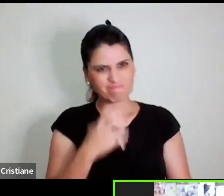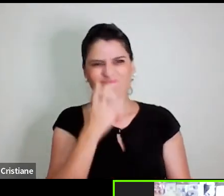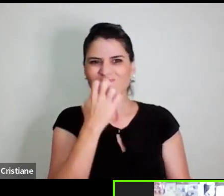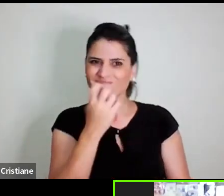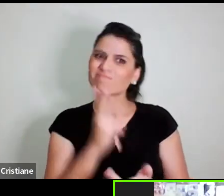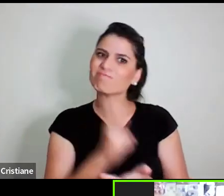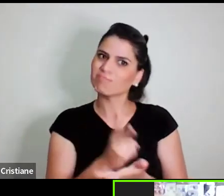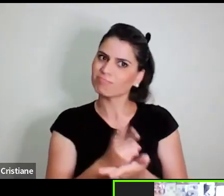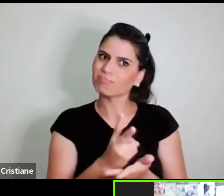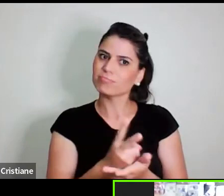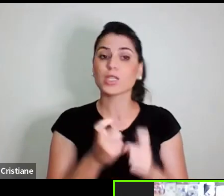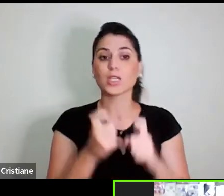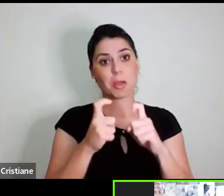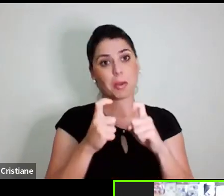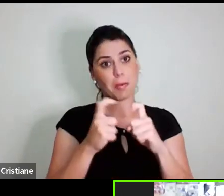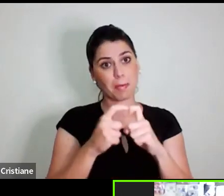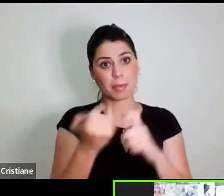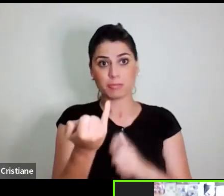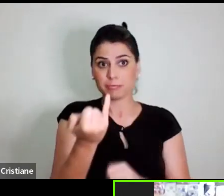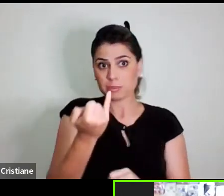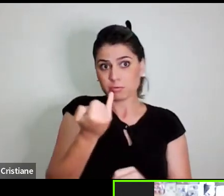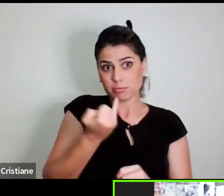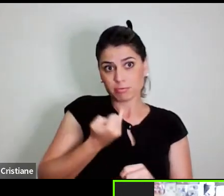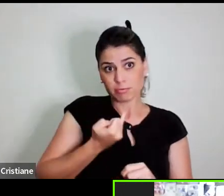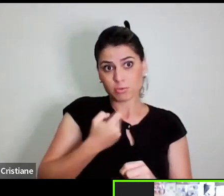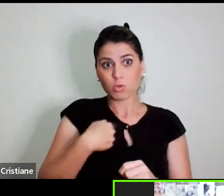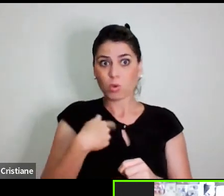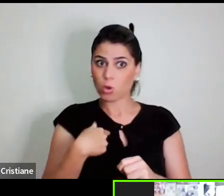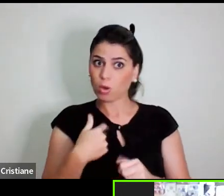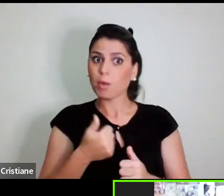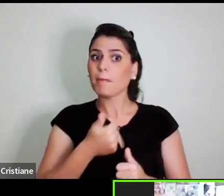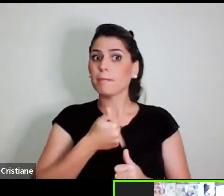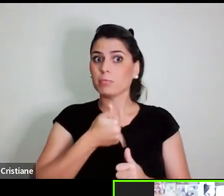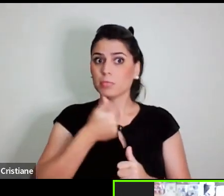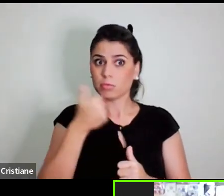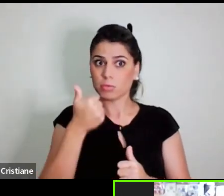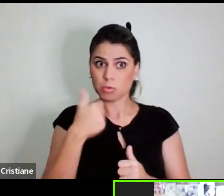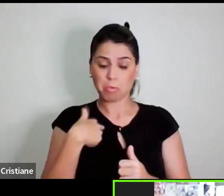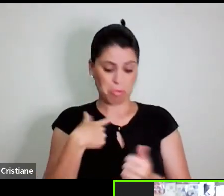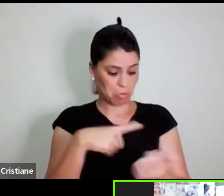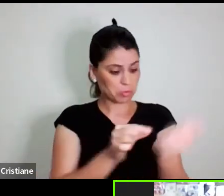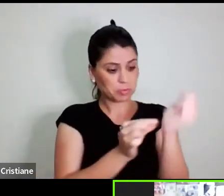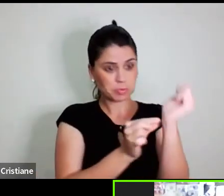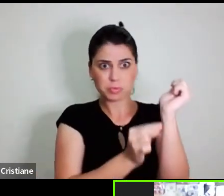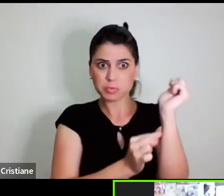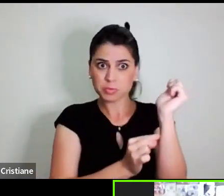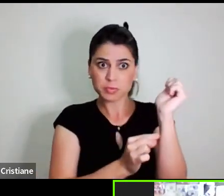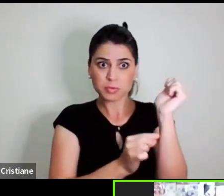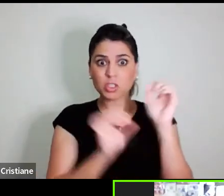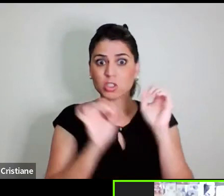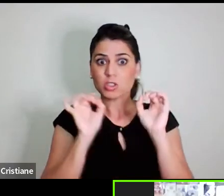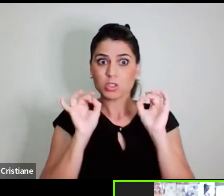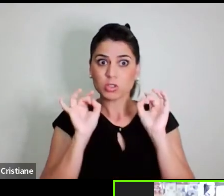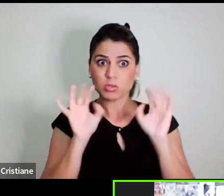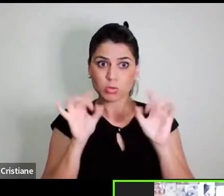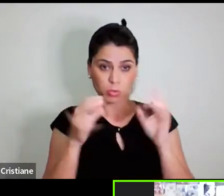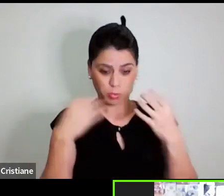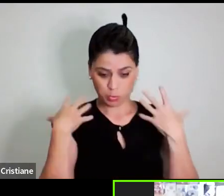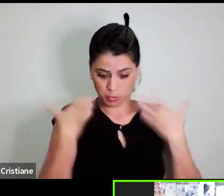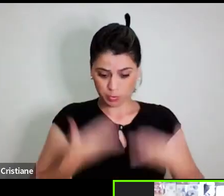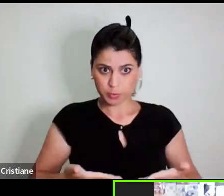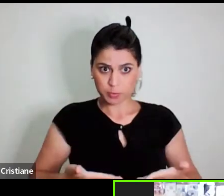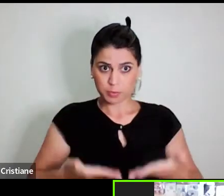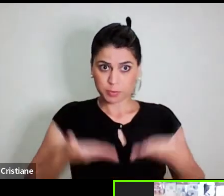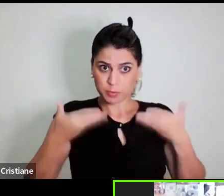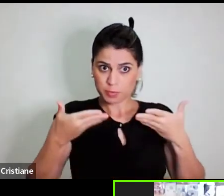foi tão grave porque foi para os membros mais inferiores. Se tivesse sido para a parte de cima do corpo, para o